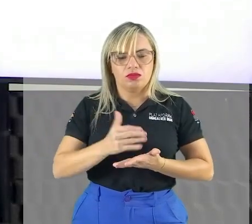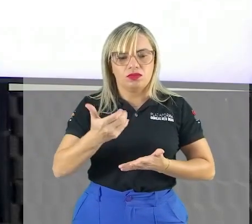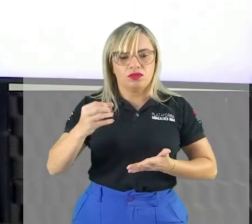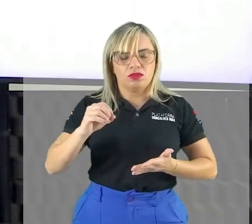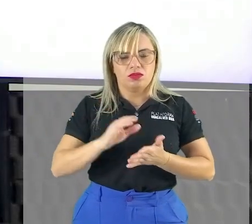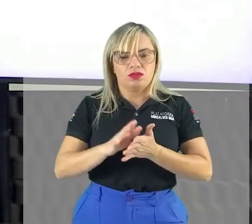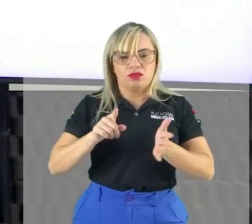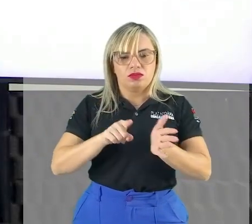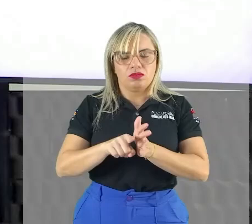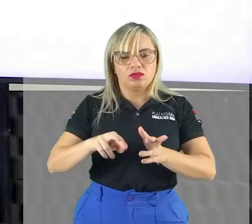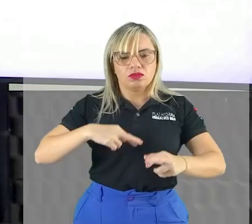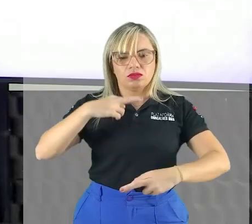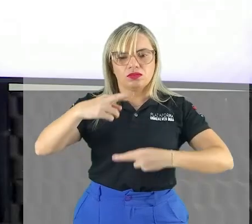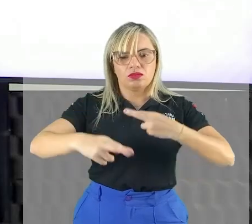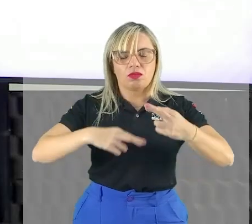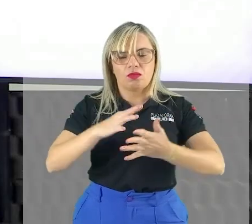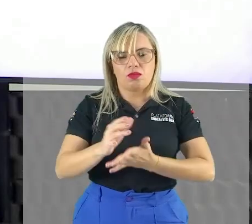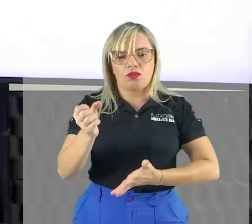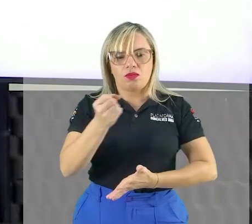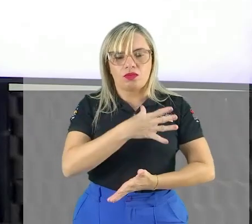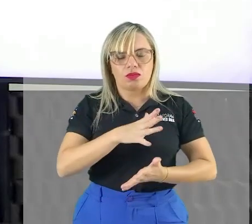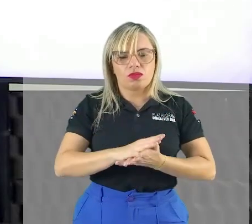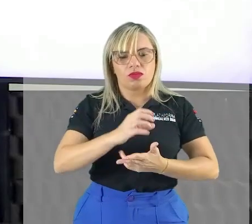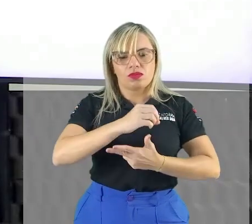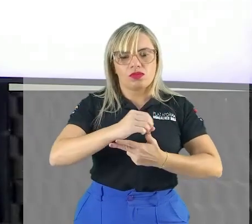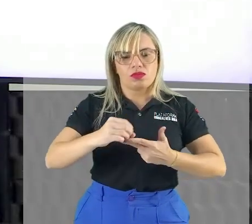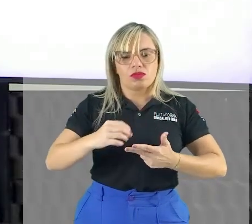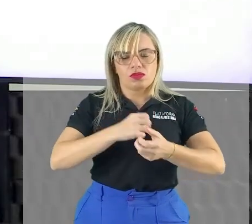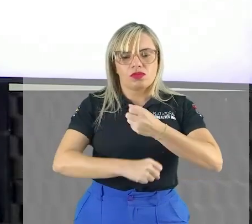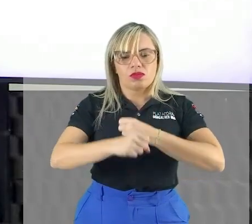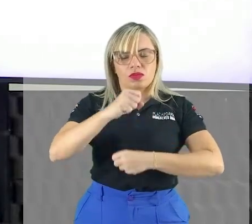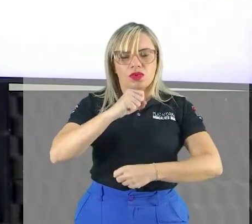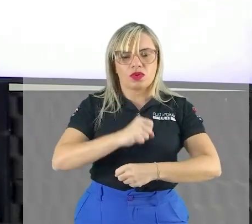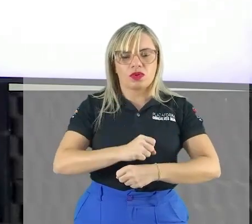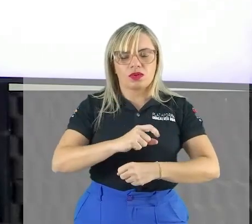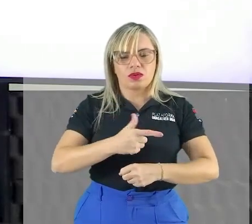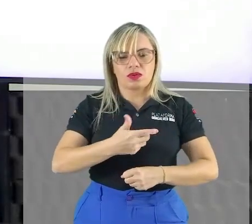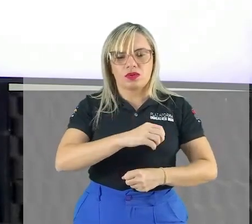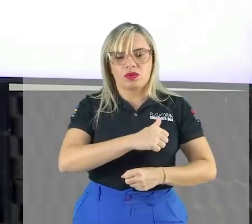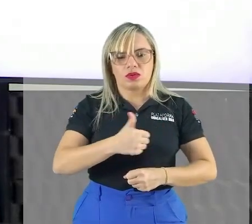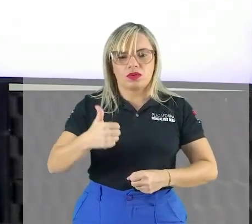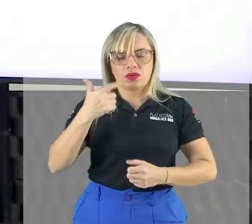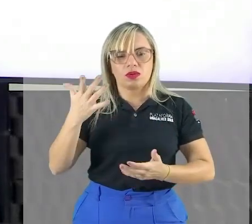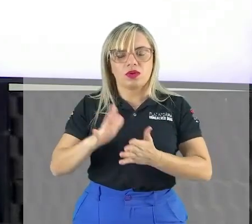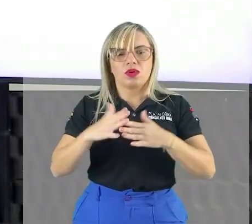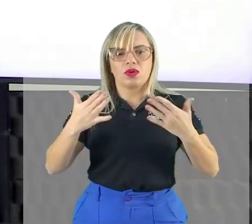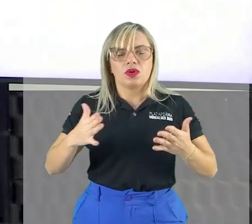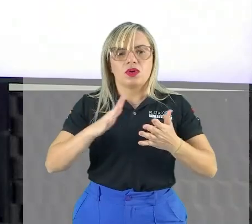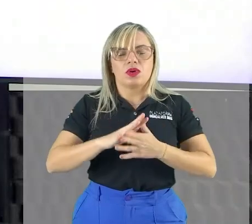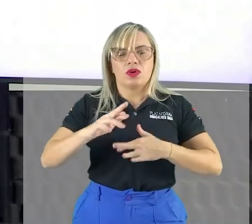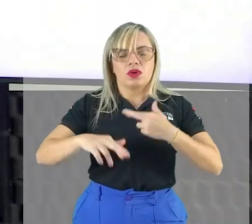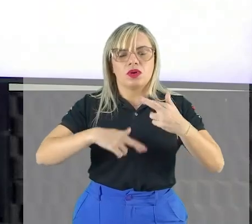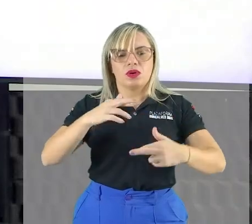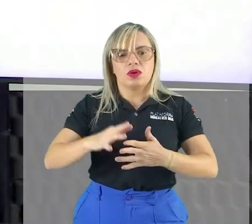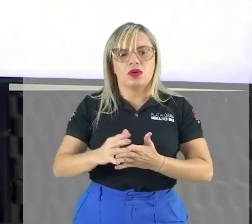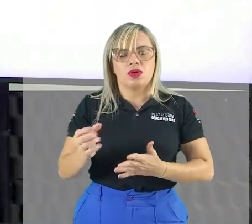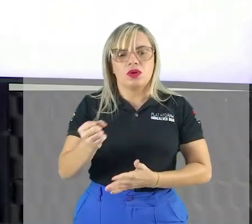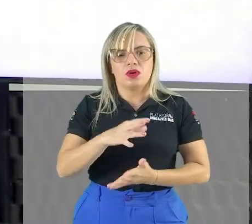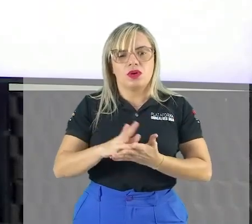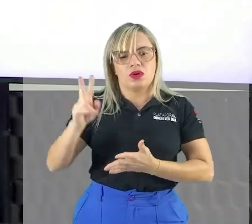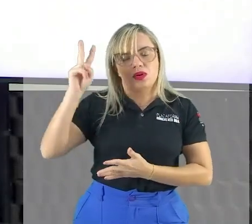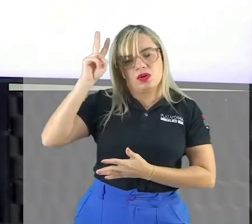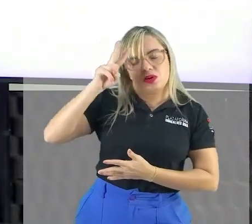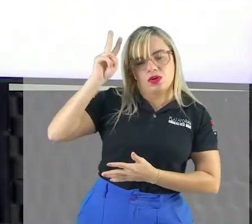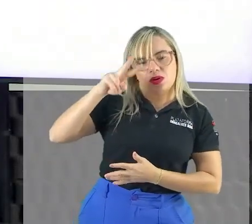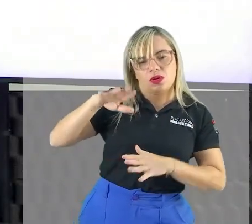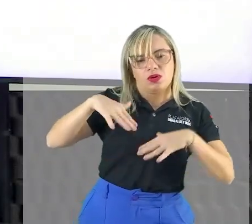o Renascimento. Enem 2011. E aí, gente, quando a gente fala sobre Renascimento, nós temos que lembrar